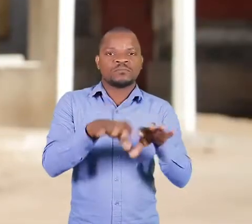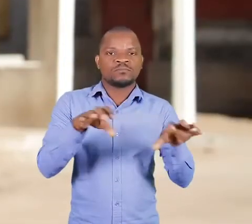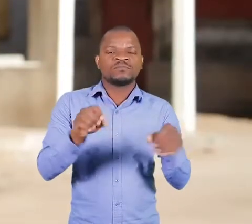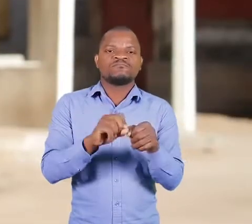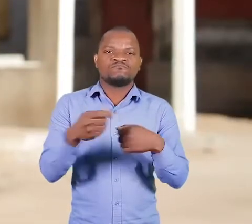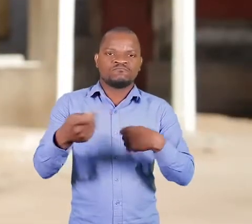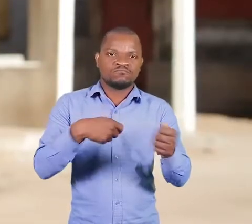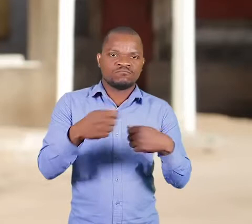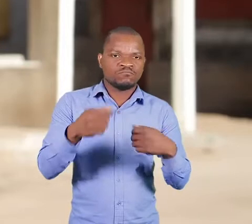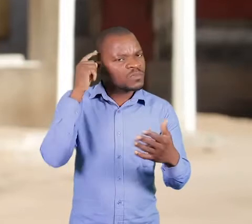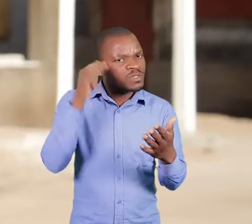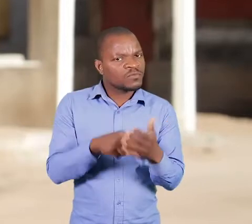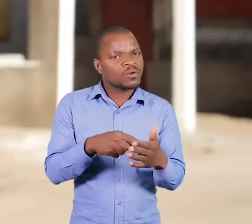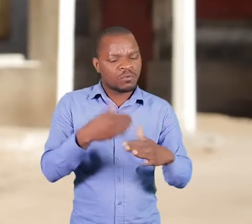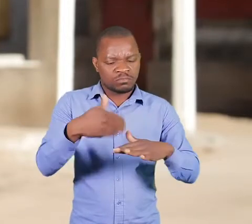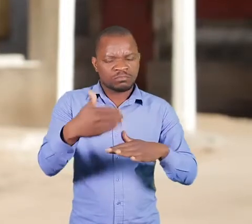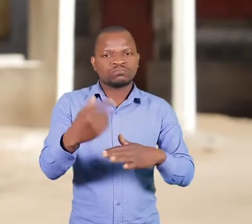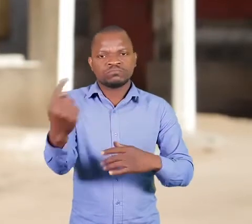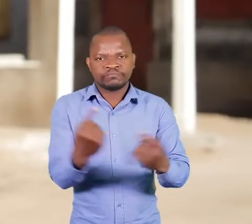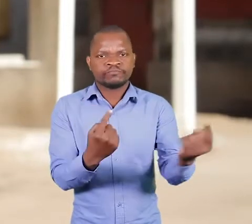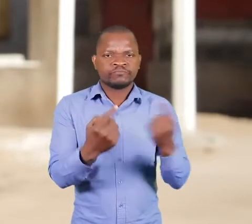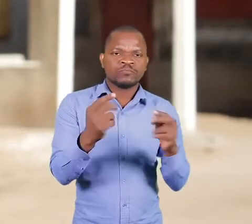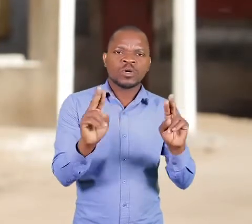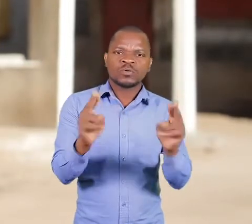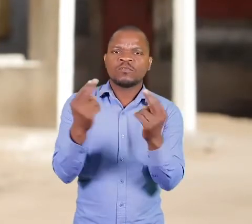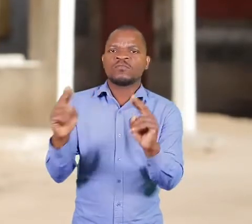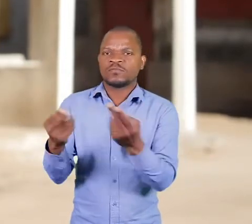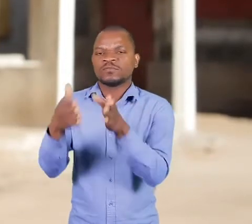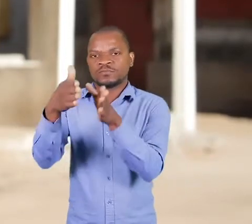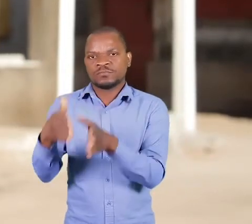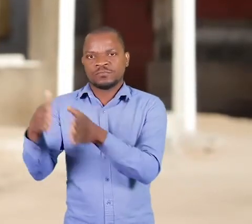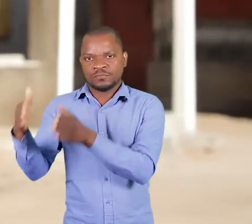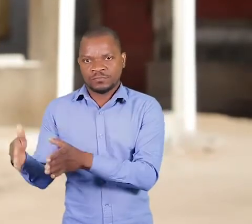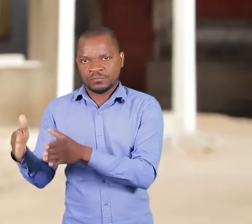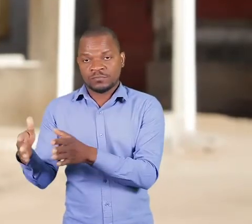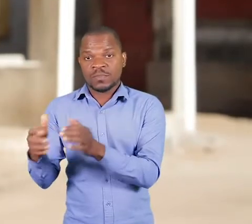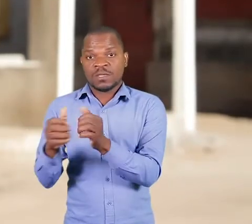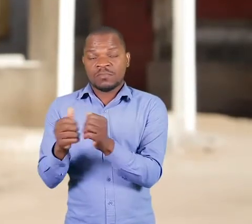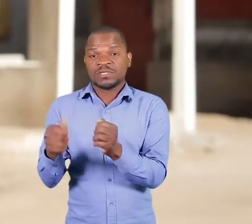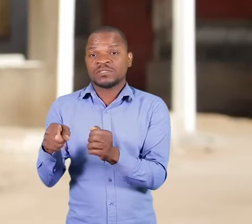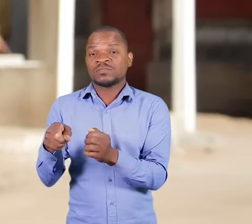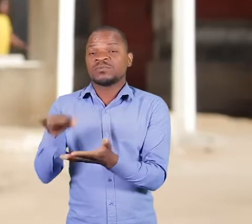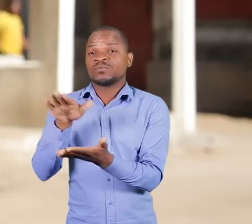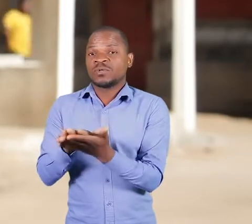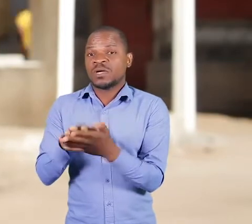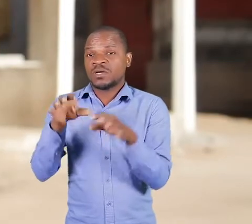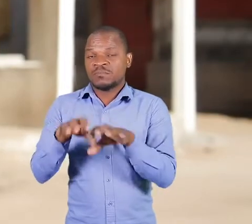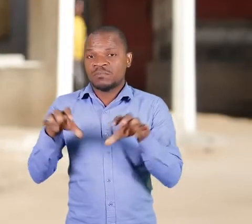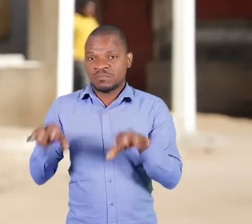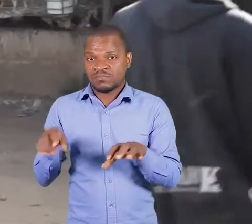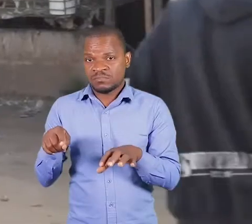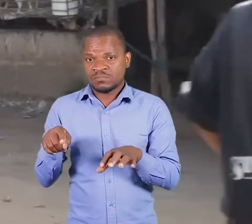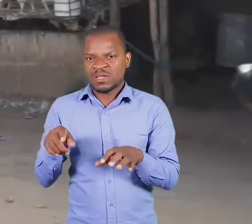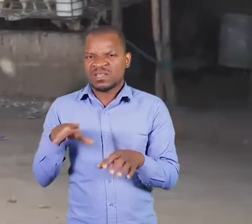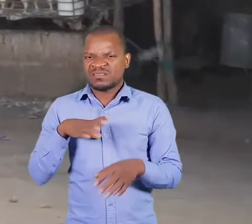mercado. Mas falando do mercado do 5º Congresso só, eu tenho acima de 700 de qualquer coisa,